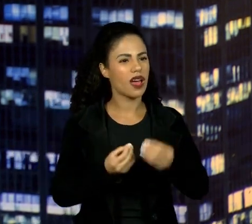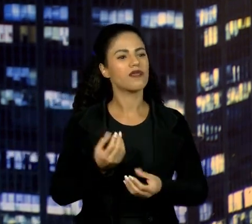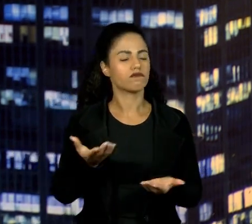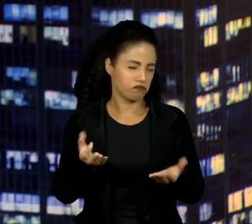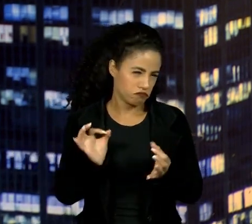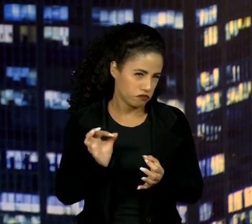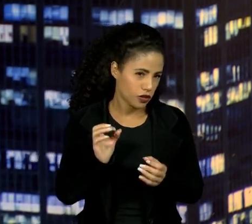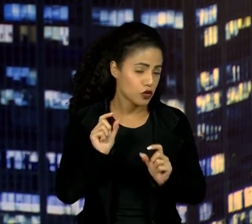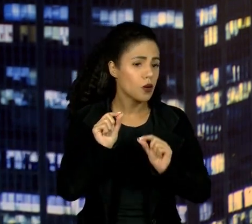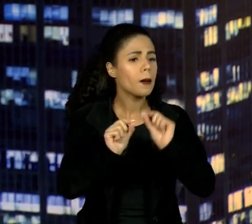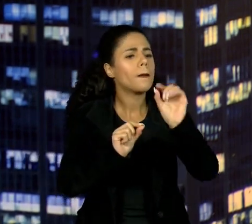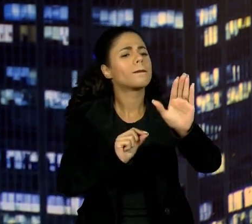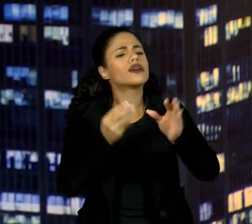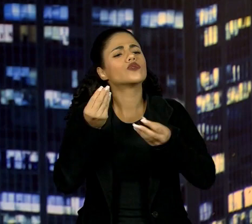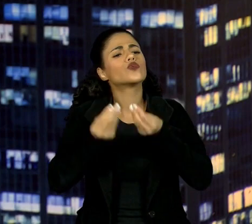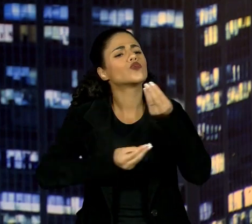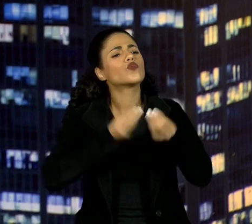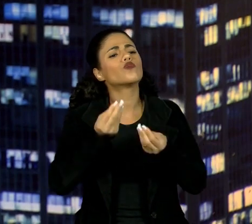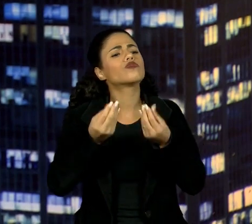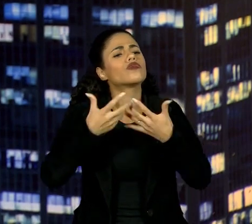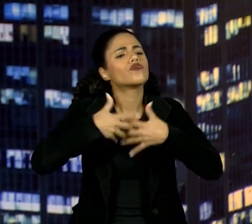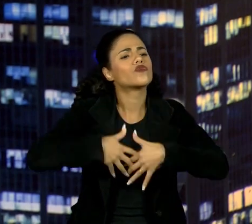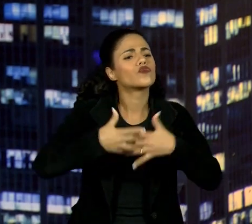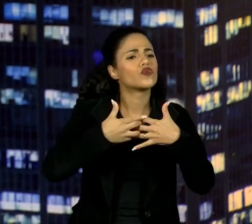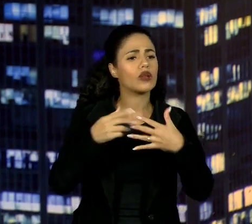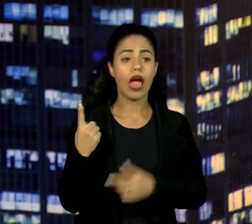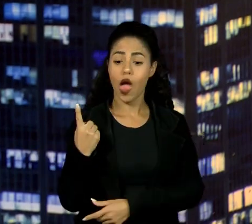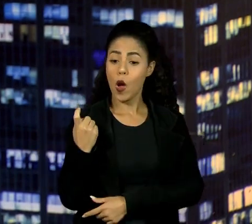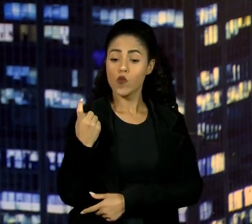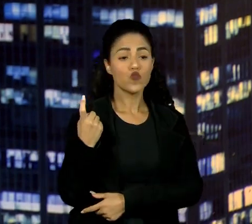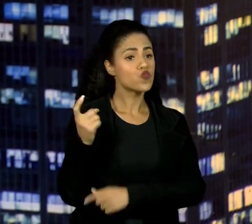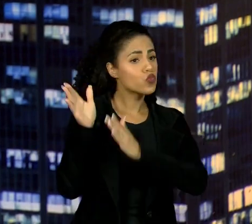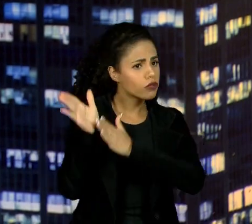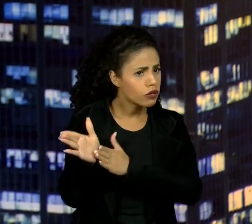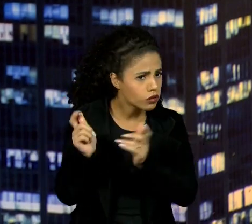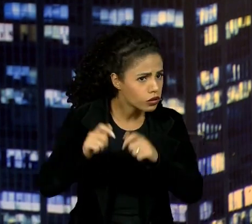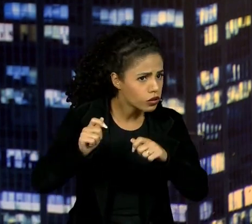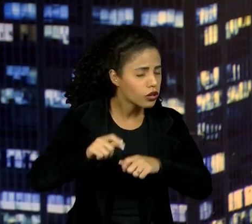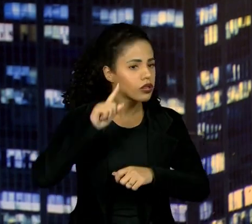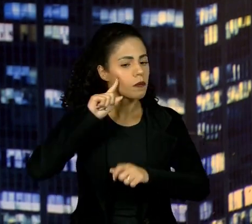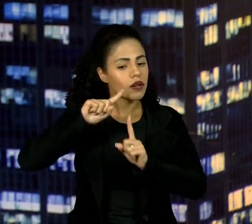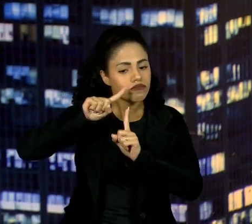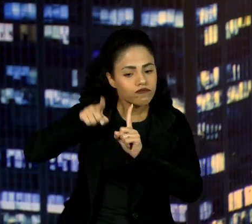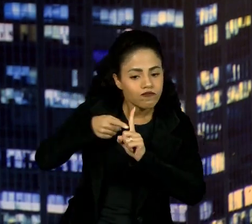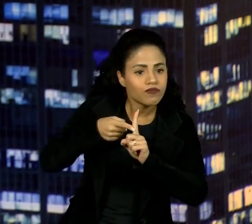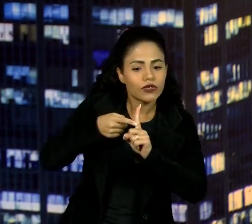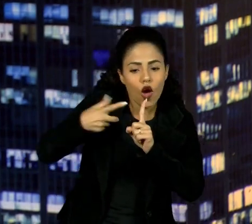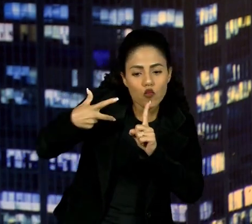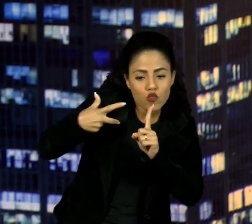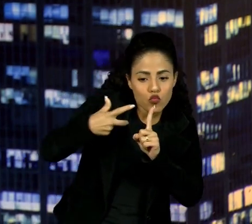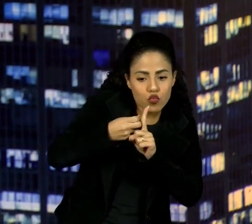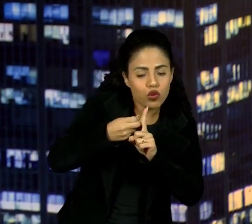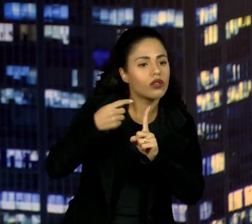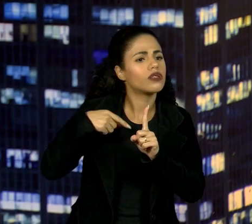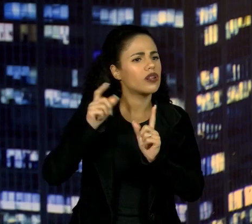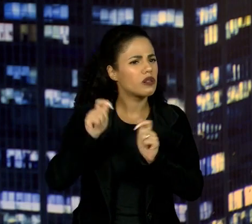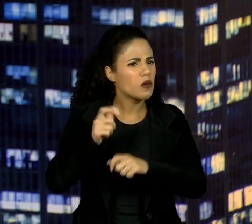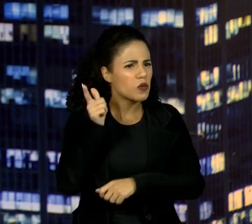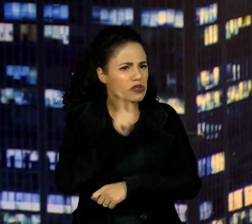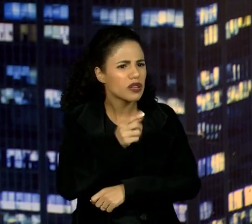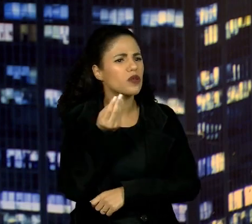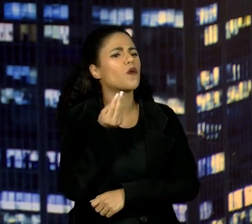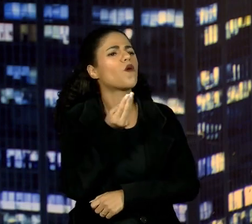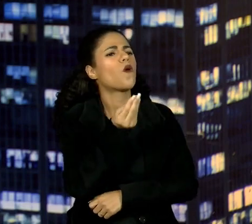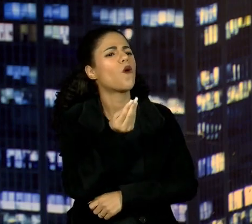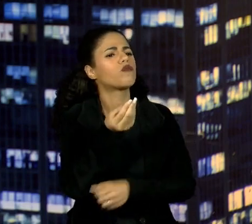né? Mas a fertilização in vitro, ela não é o único caminho, né, para que esses casais inférteis consigam ter bebê, né? Eu queria que o